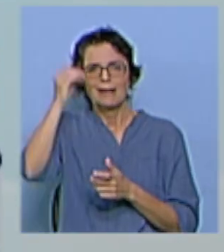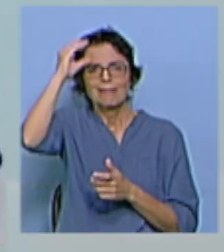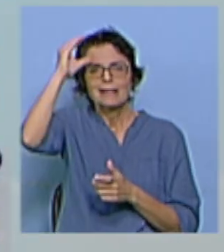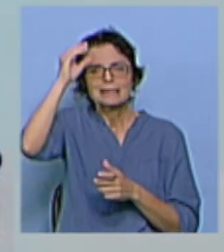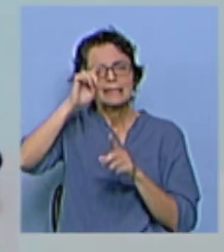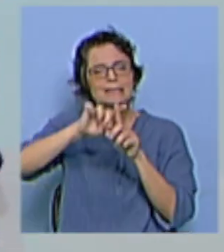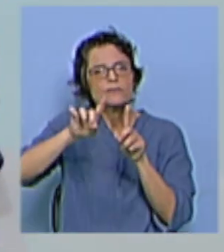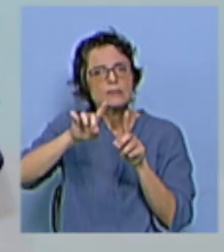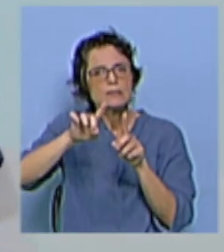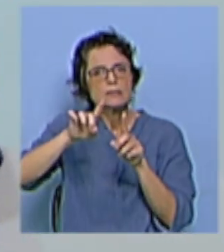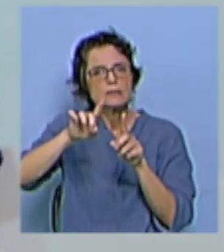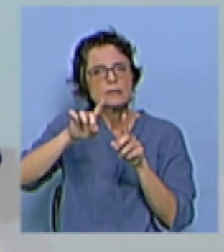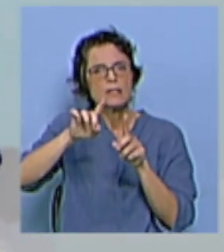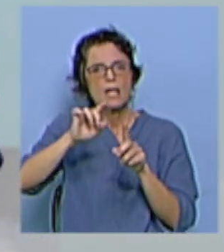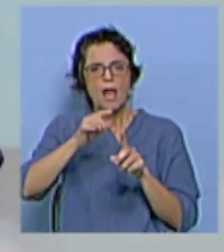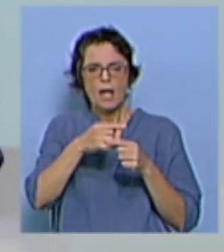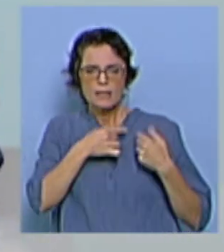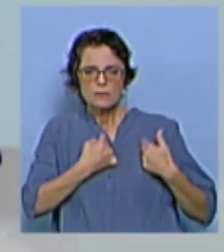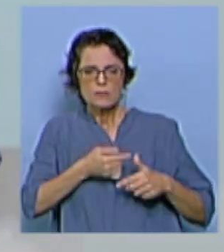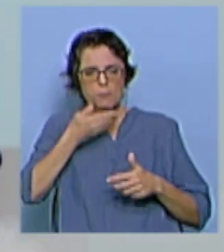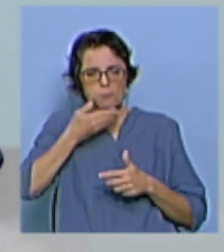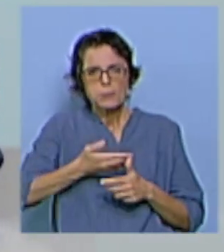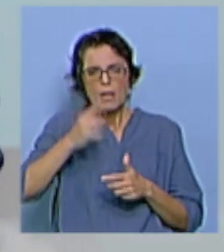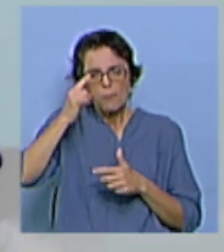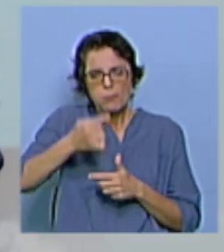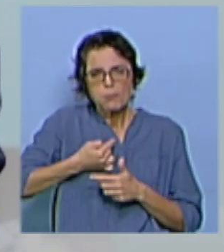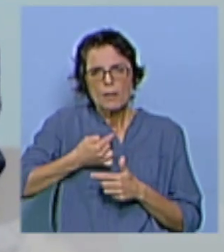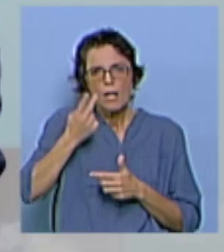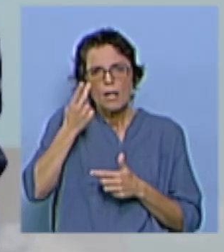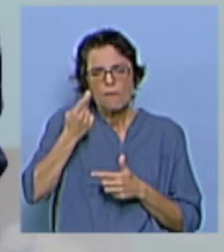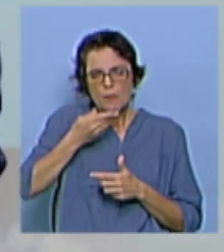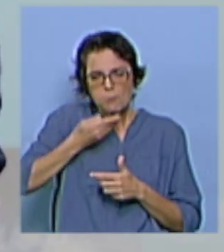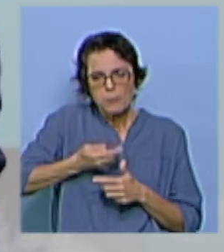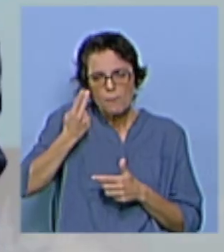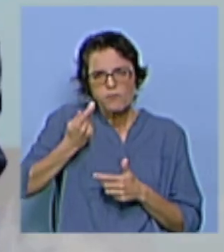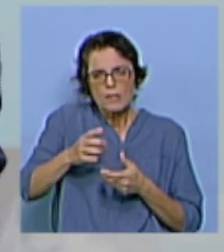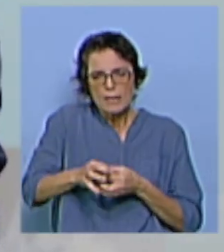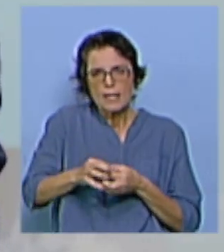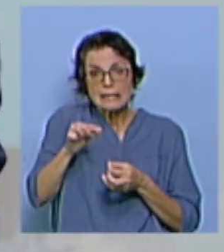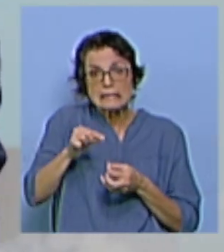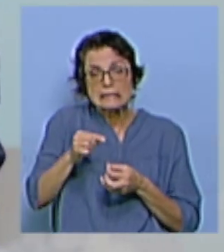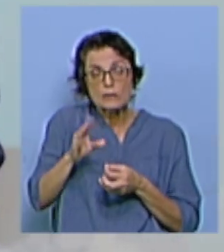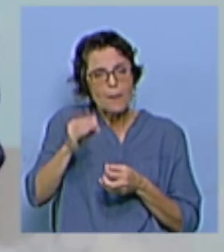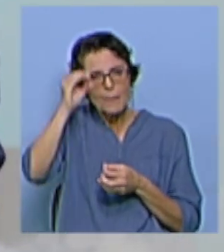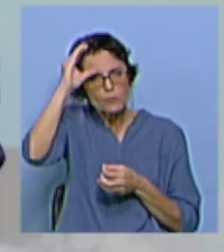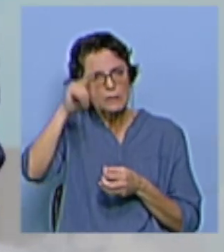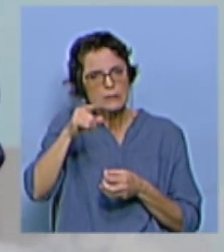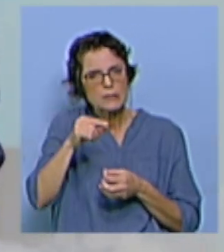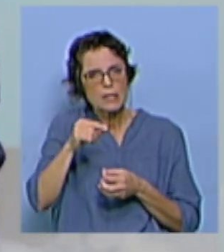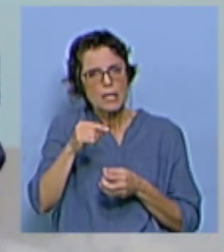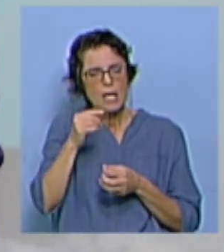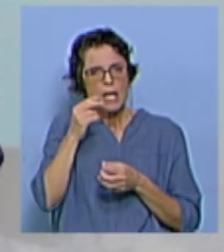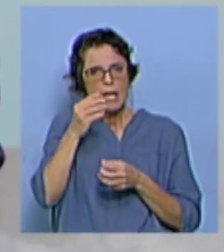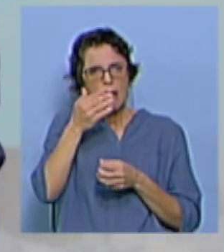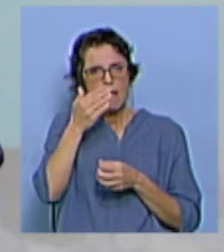sabedoria que também lhes vem do coração, que lhes vem da experiência da vida, que lhes vem de tudo isso, de saberem ler a realidade à sua